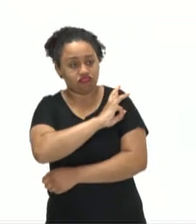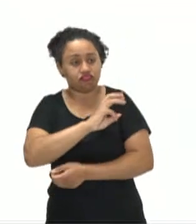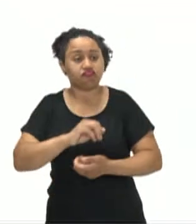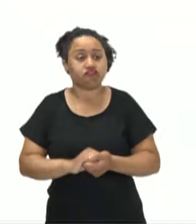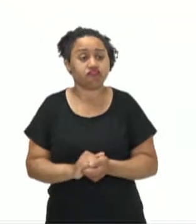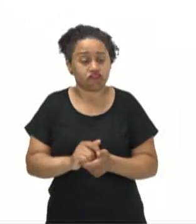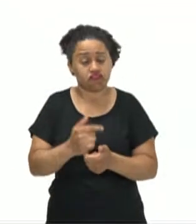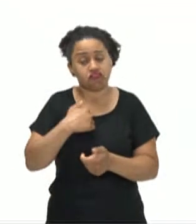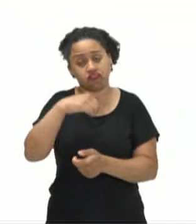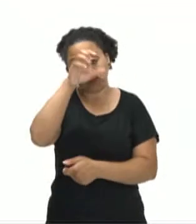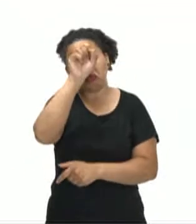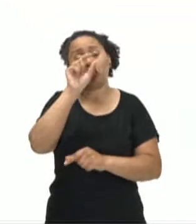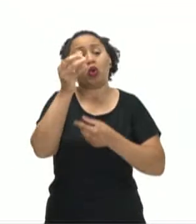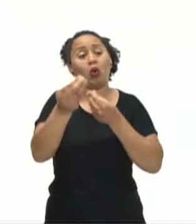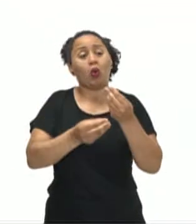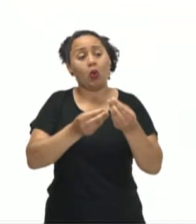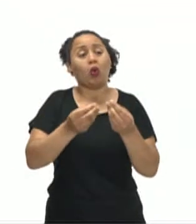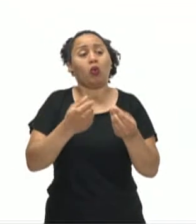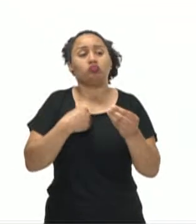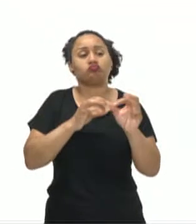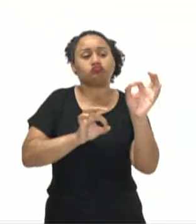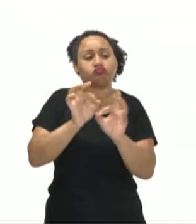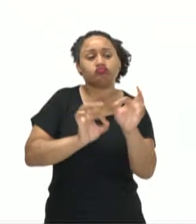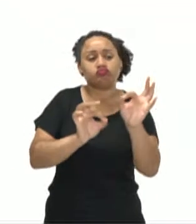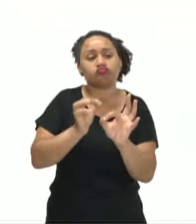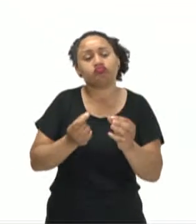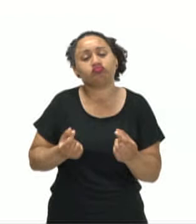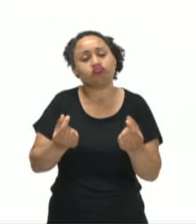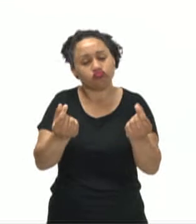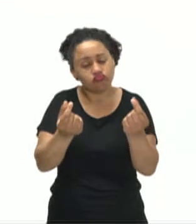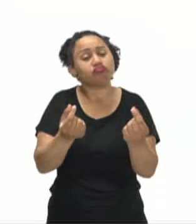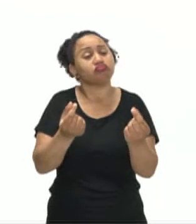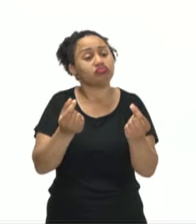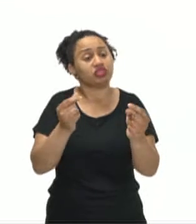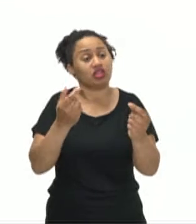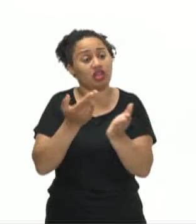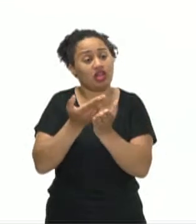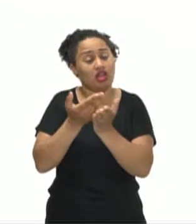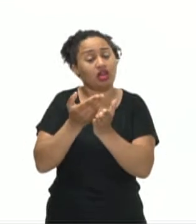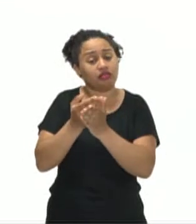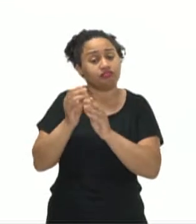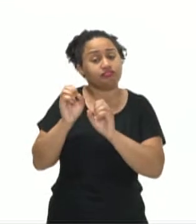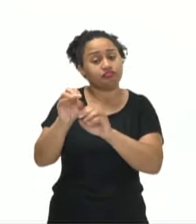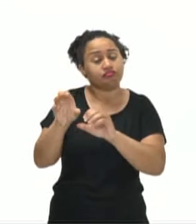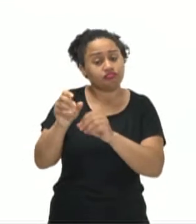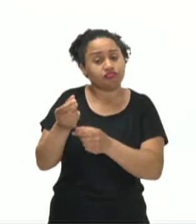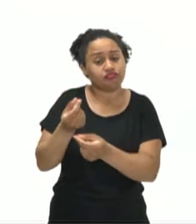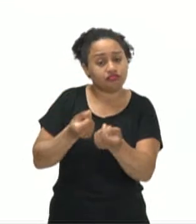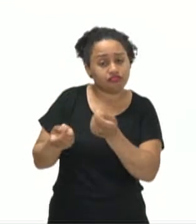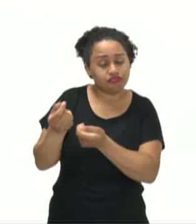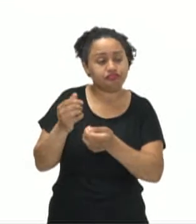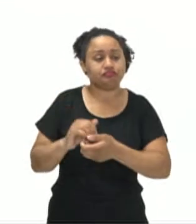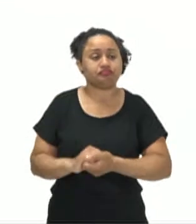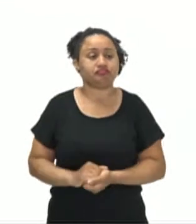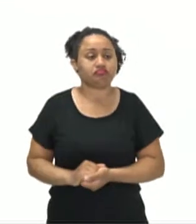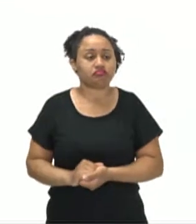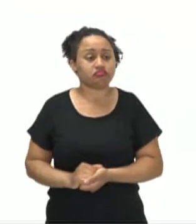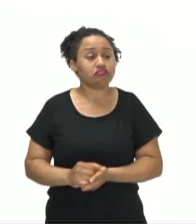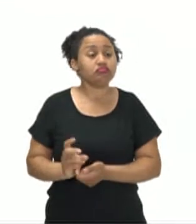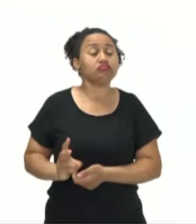está aprendendo a gerir as suas finanças nas aulas de educação financeira. Sempre